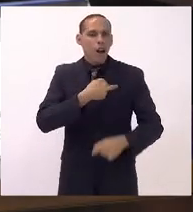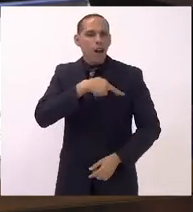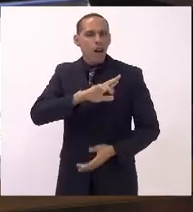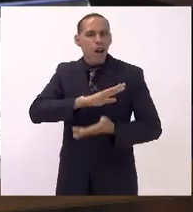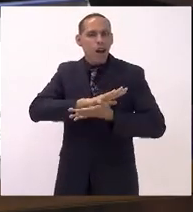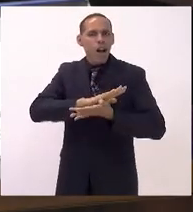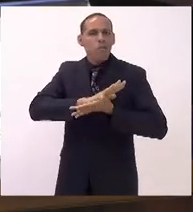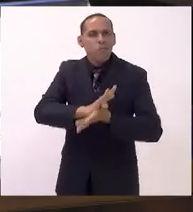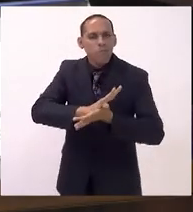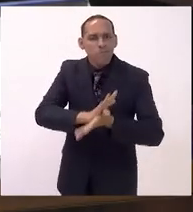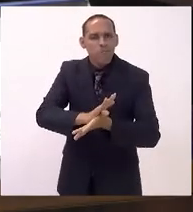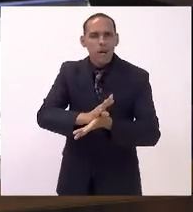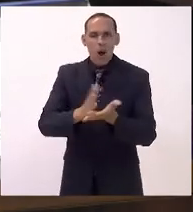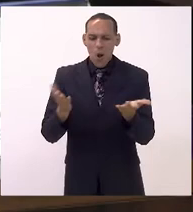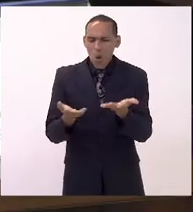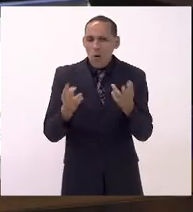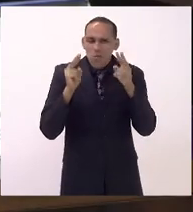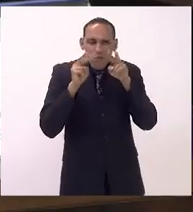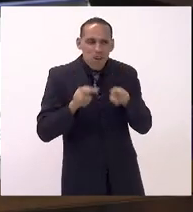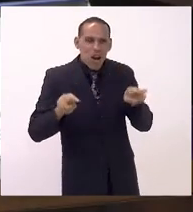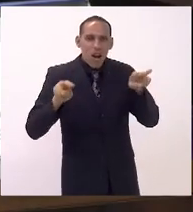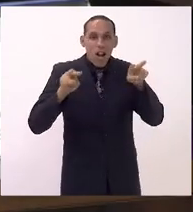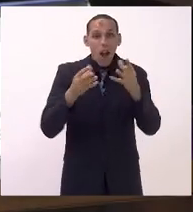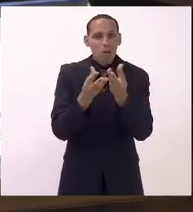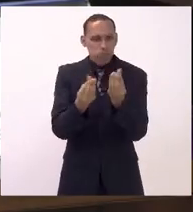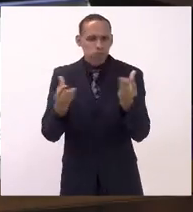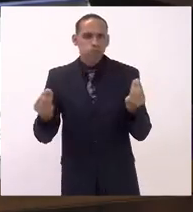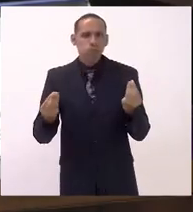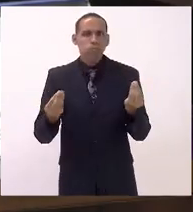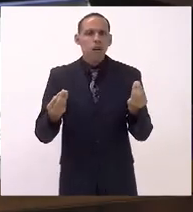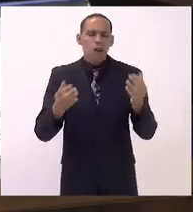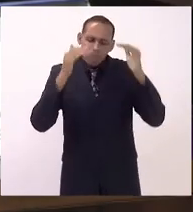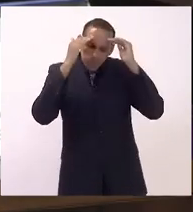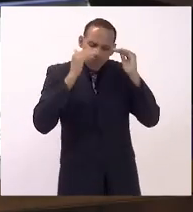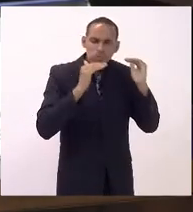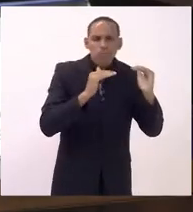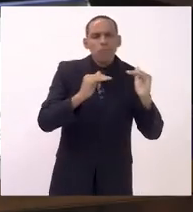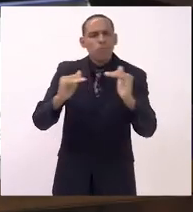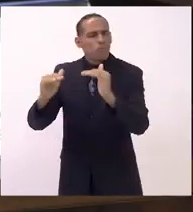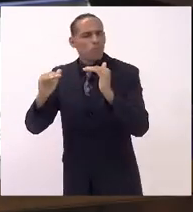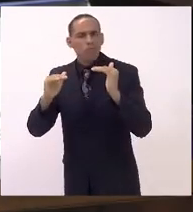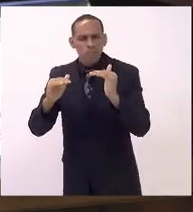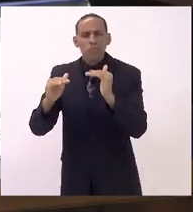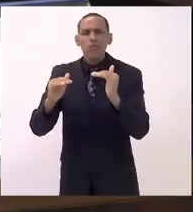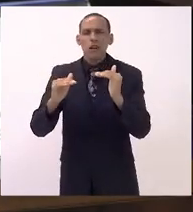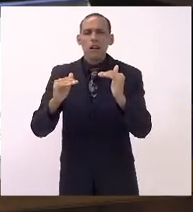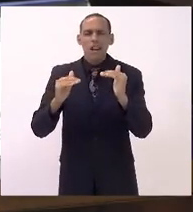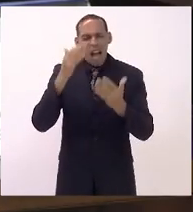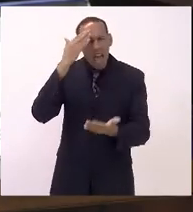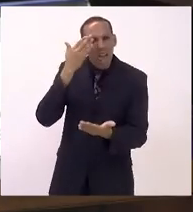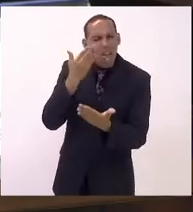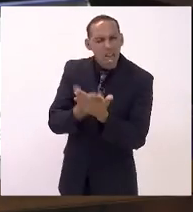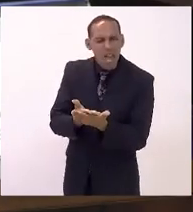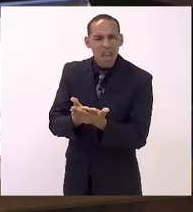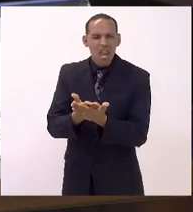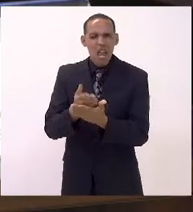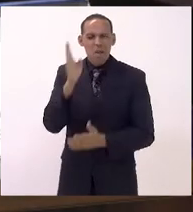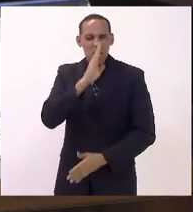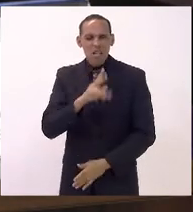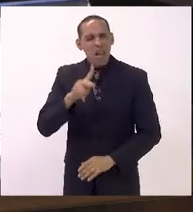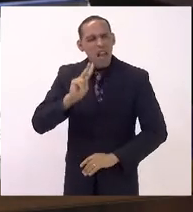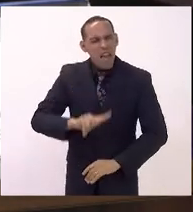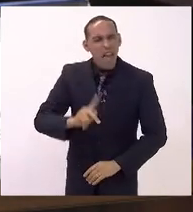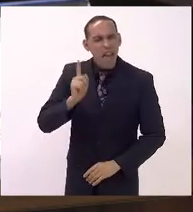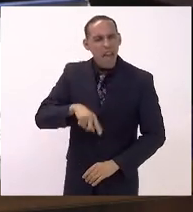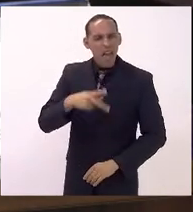dias. Nós percebemos que tem muitas pessoas que não são intolerantes, que são respeitosas, que não acreditam que o Brasil seja do Senhor Jesus, o Brasil é